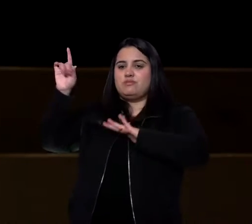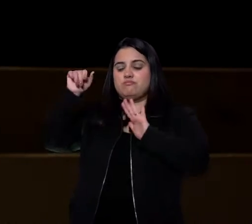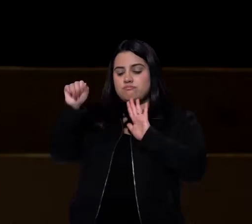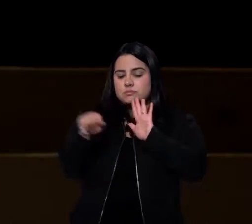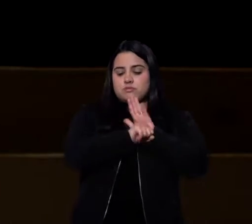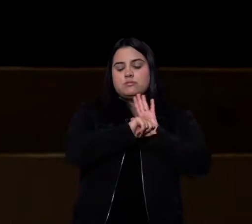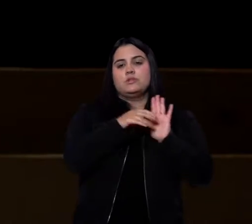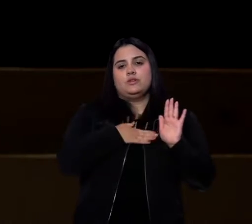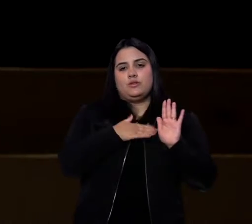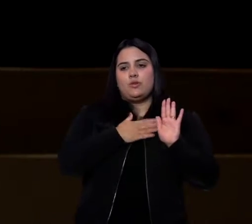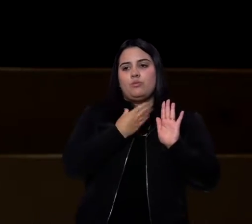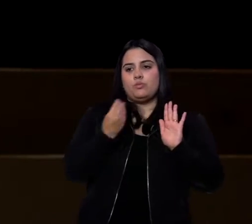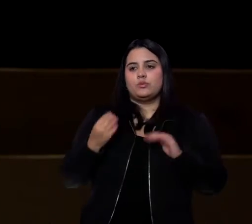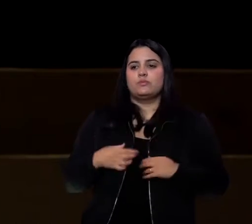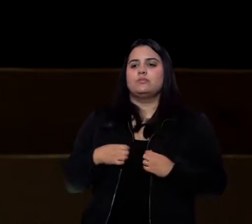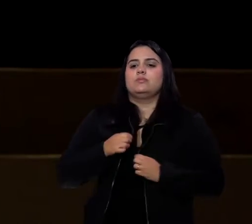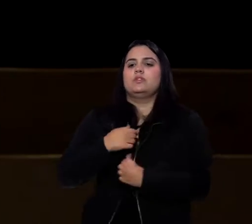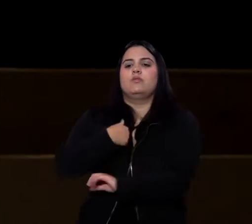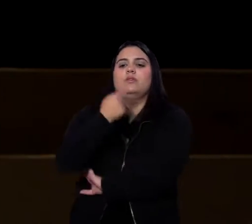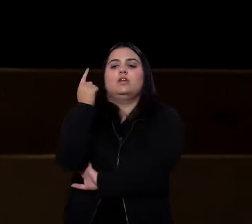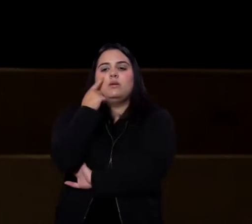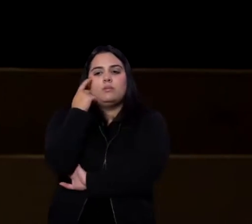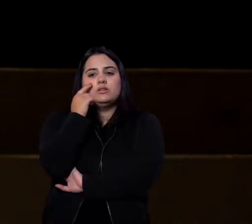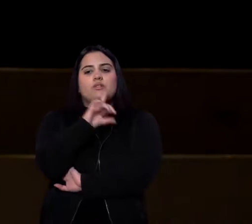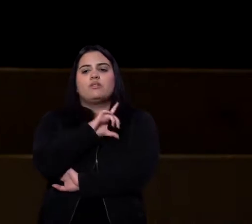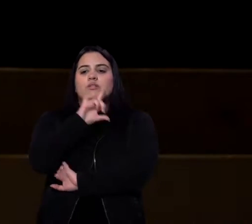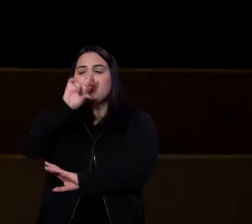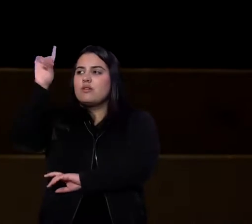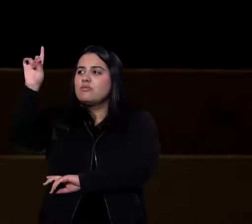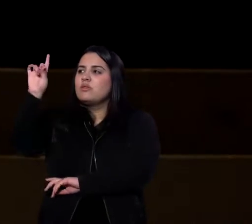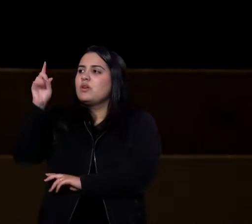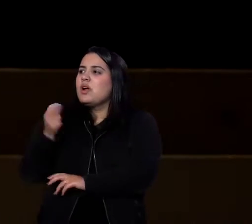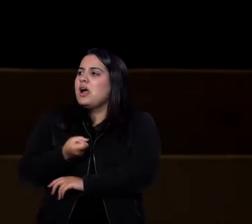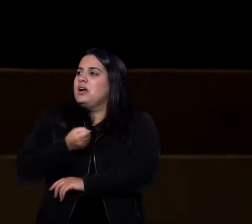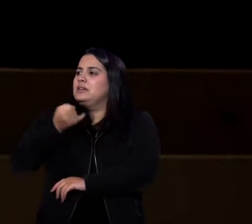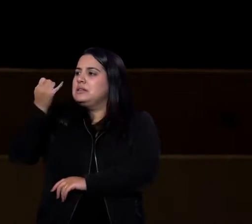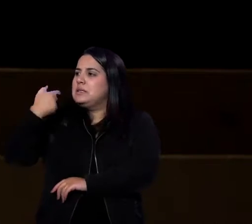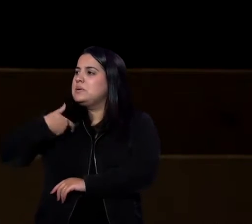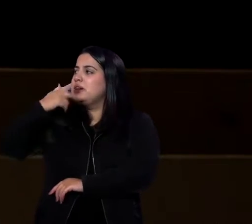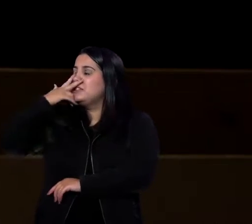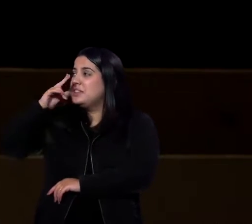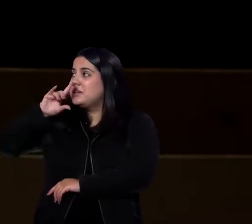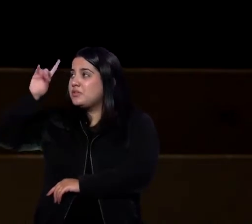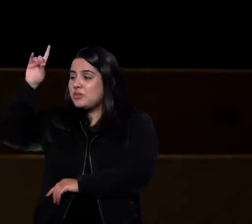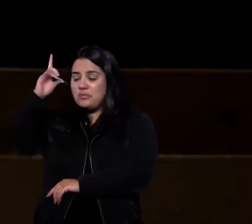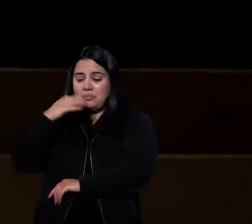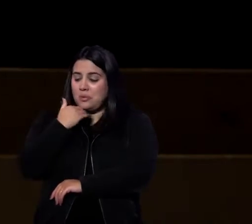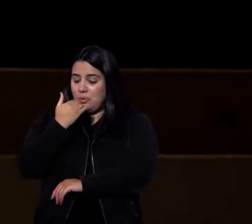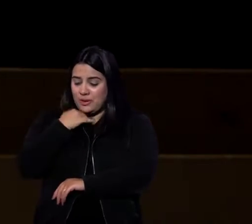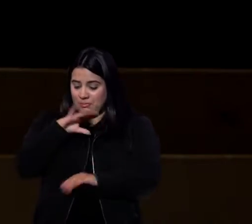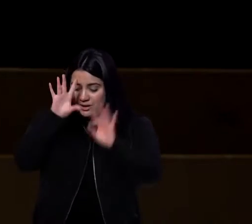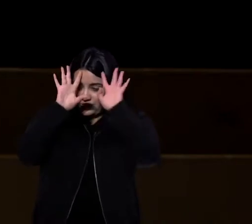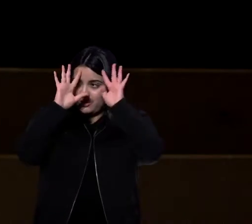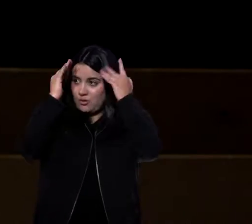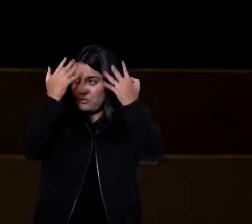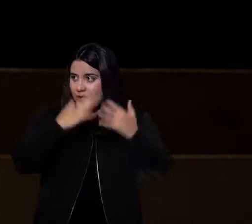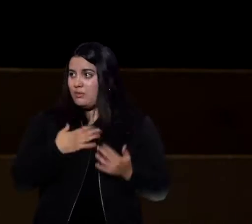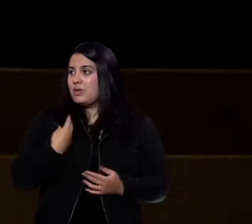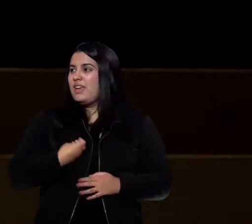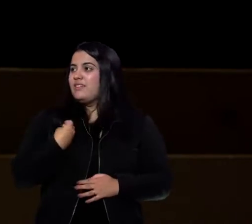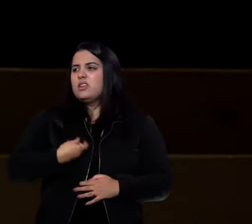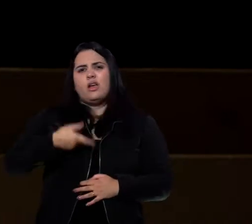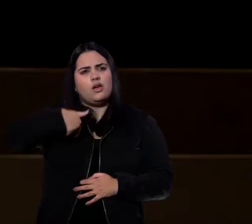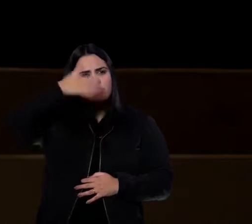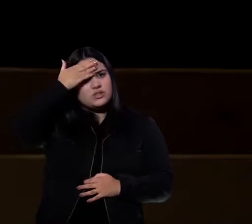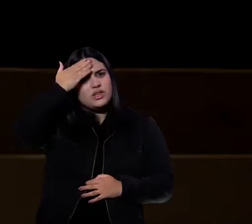porque eu fiquei pensando, Deus, quantas vezes eu achei que o Senhor não ia conseguir resolver tantas situações na minha vida. Mesmo sabendo que o Senhor tem poder para fazer